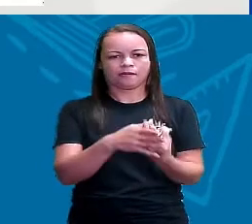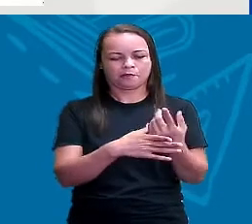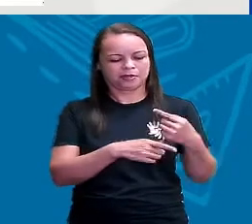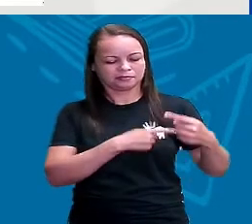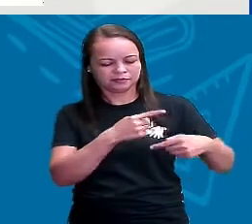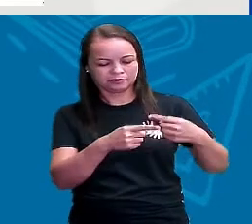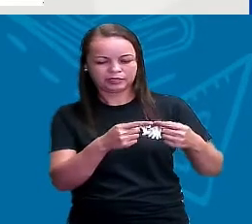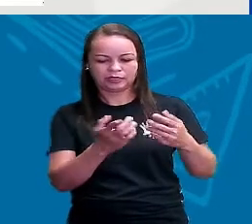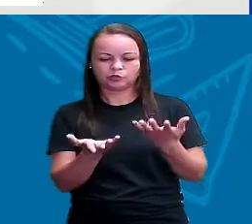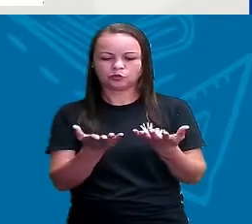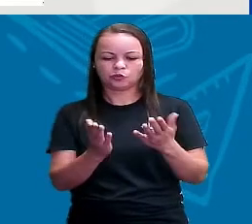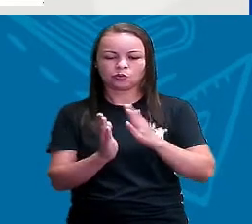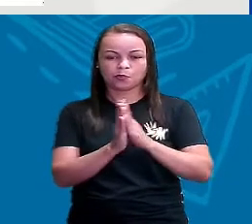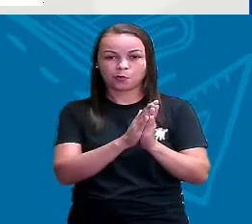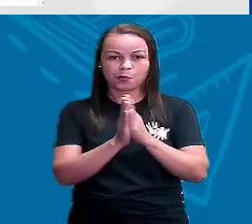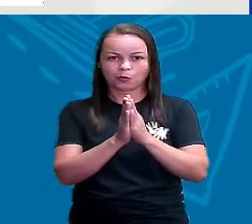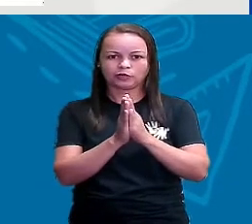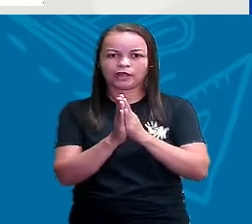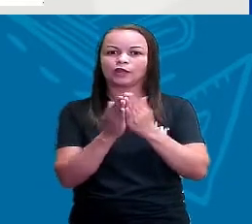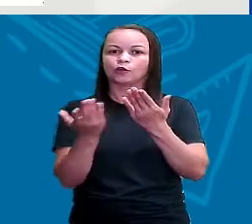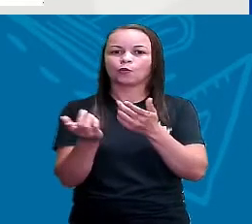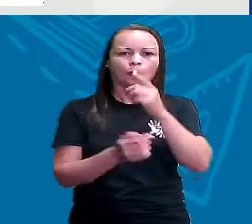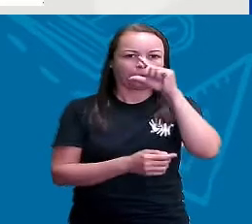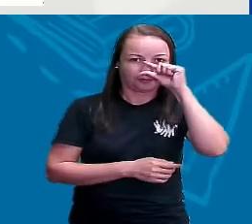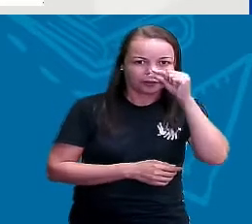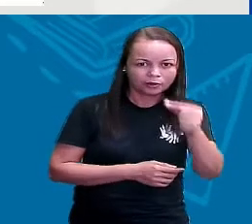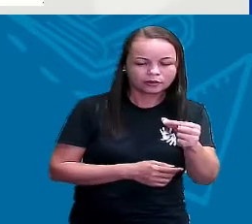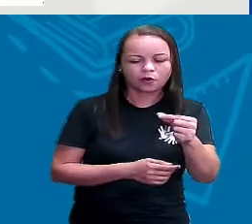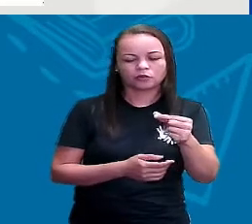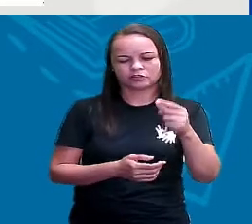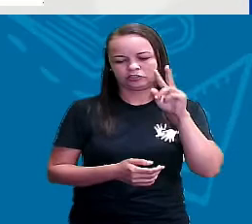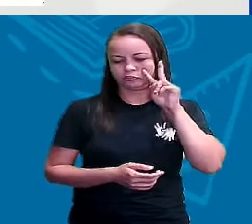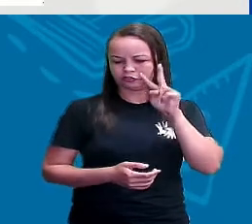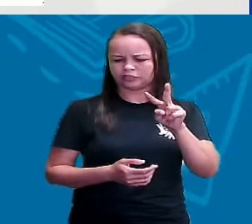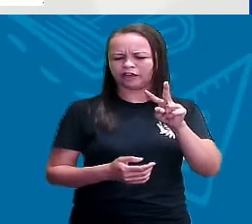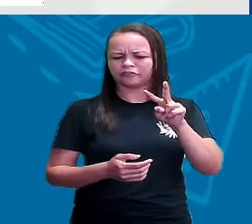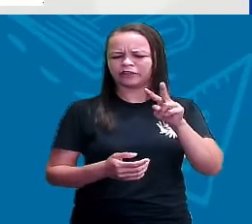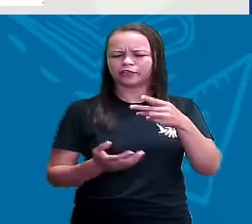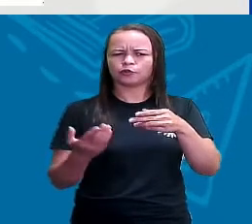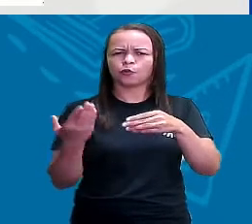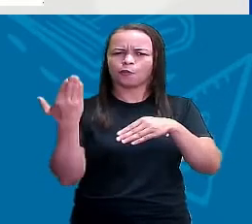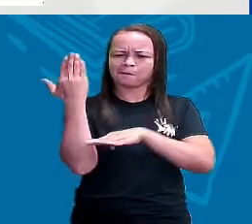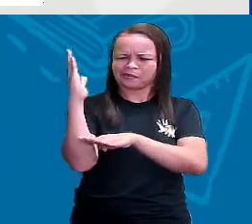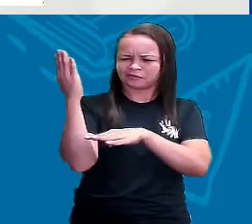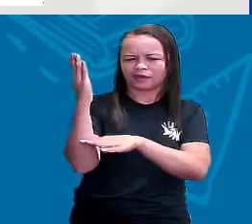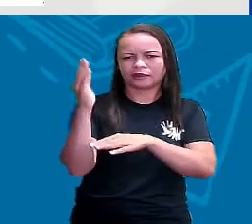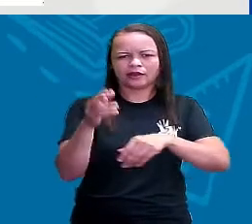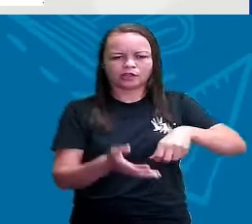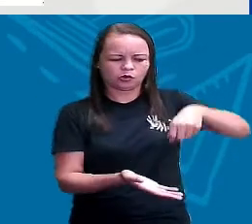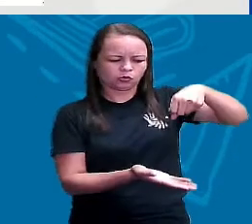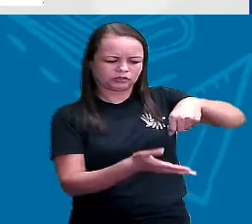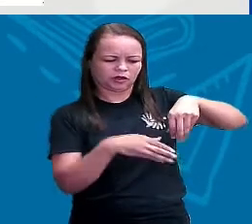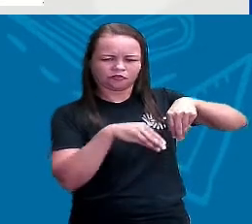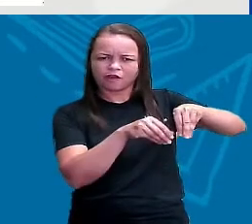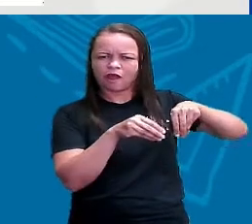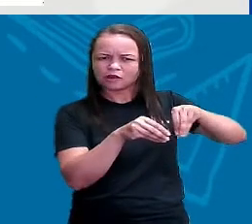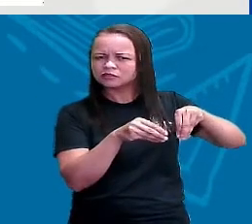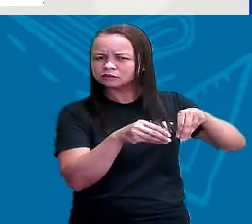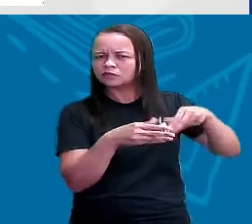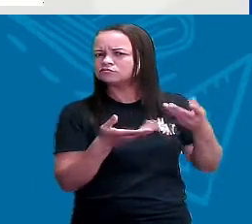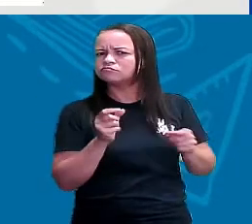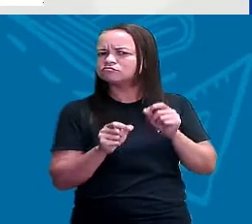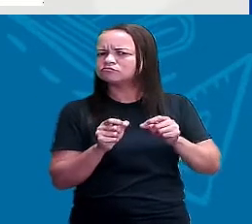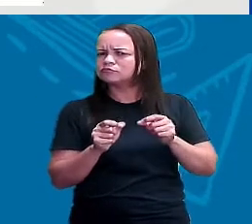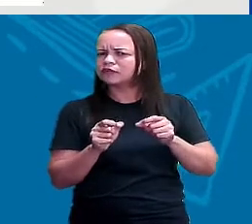do boneco Pinóquio. E aí a gente tá vendo uma madeira e um saco de farinha. O que vocês acham que ele é feito de quê? De madeira ou de saco de